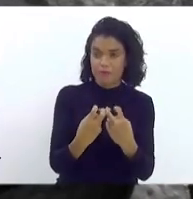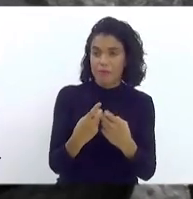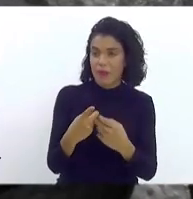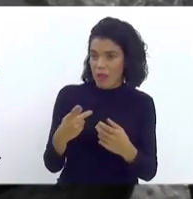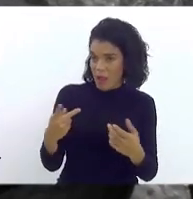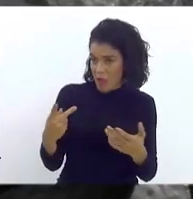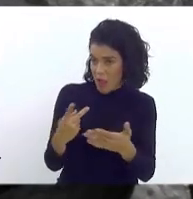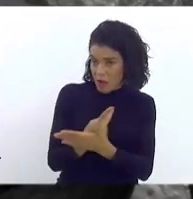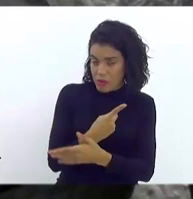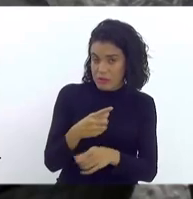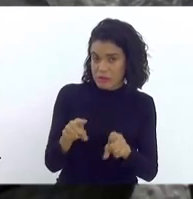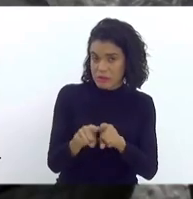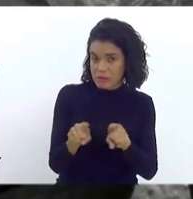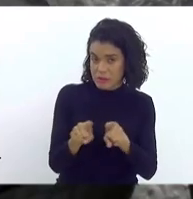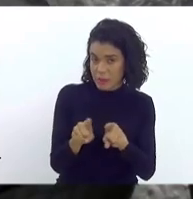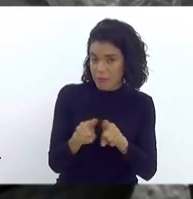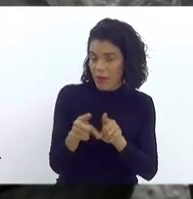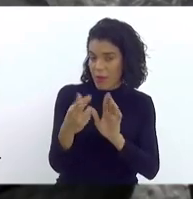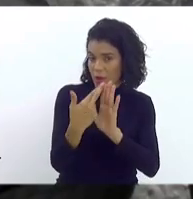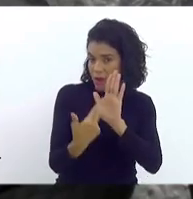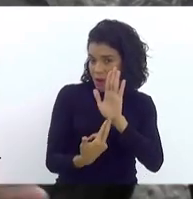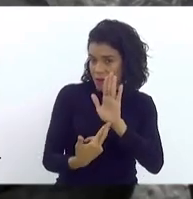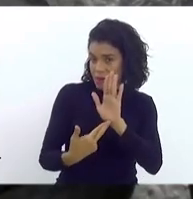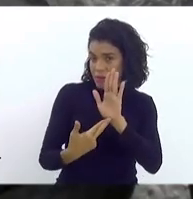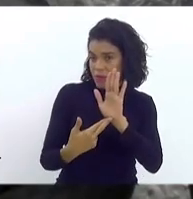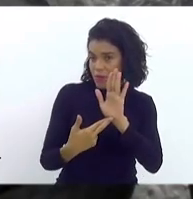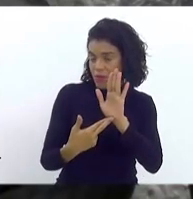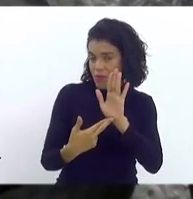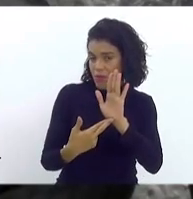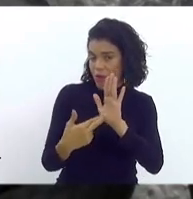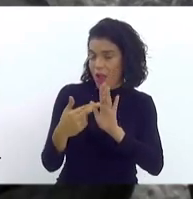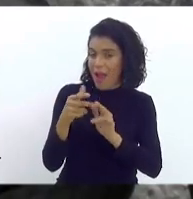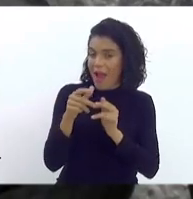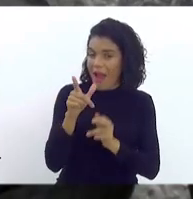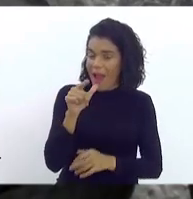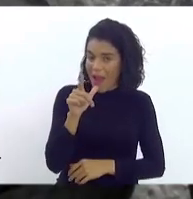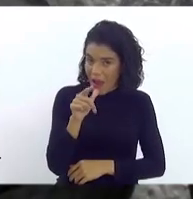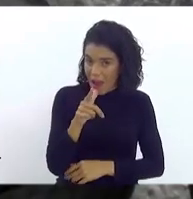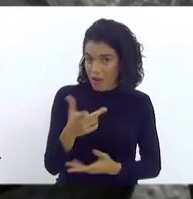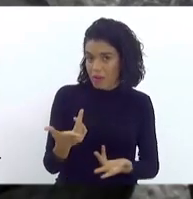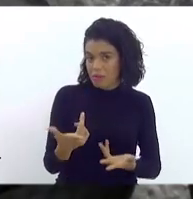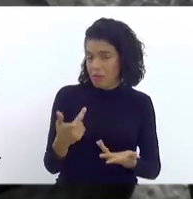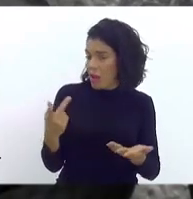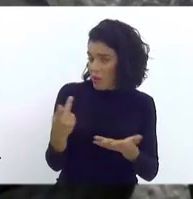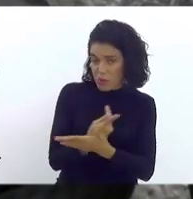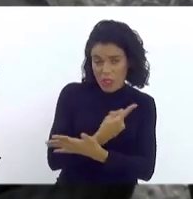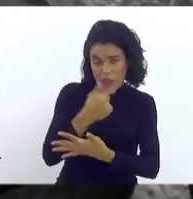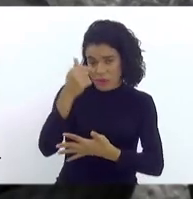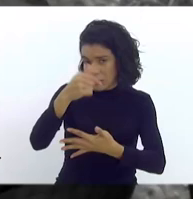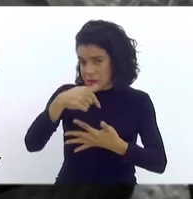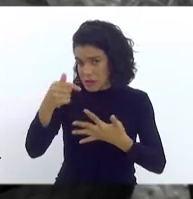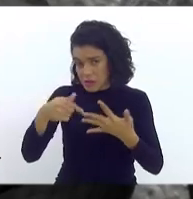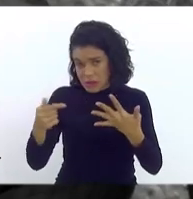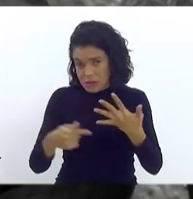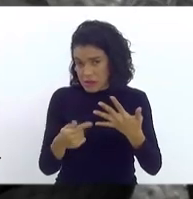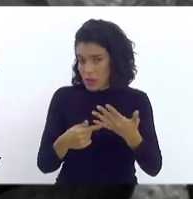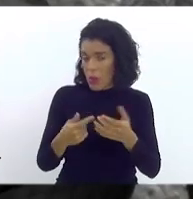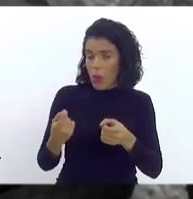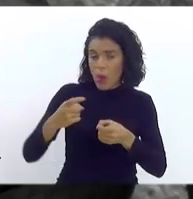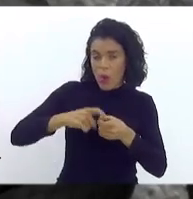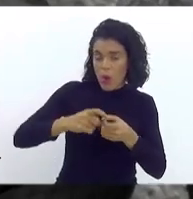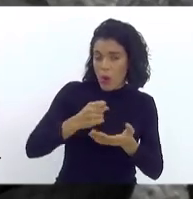com a regulação de energia, com a regulação de água. Isso também é todas elas, tá? Todas as